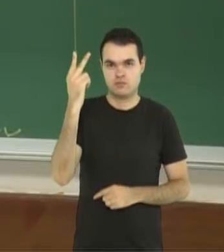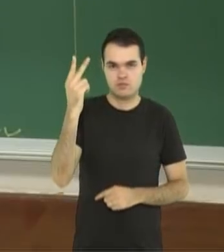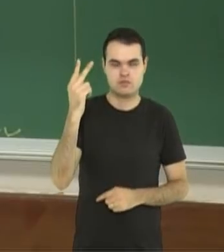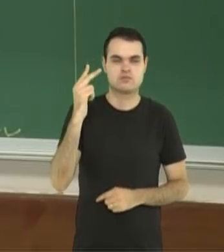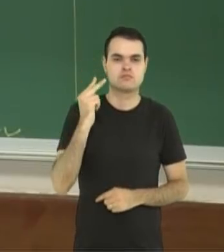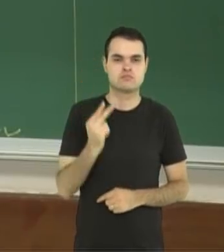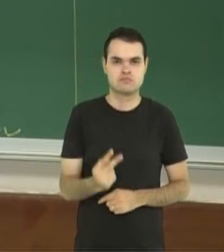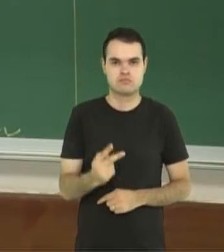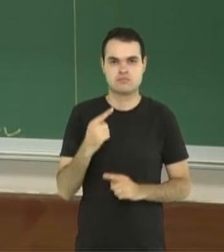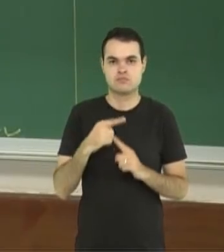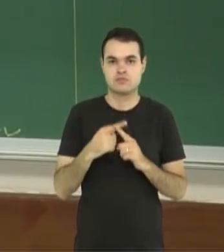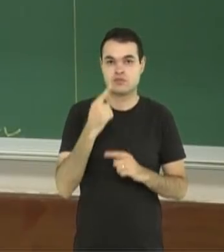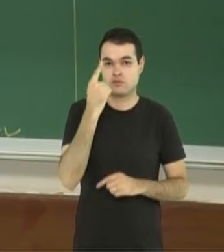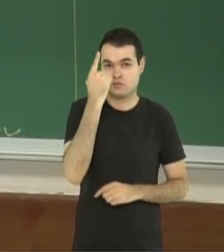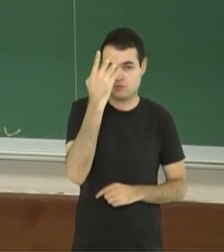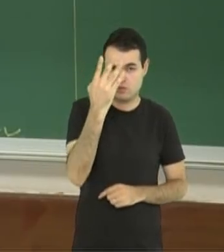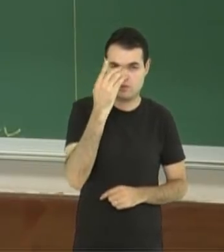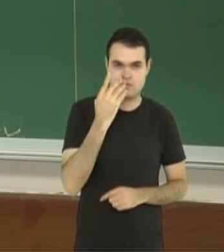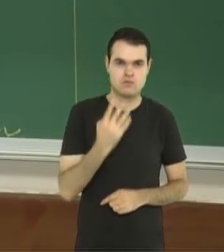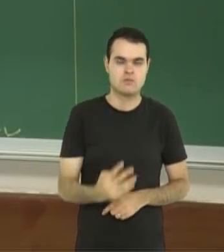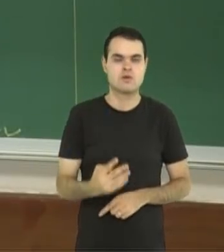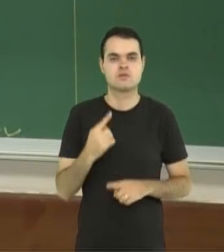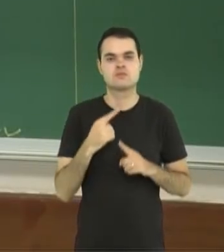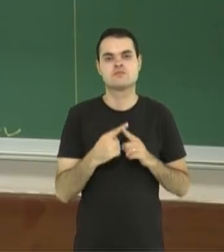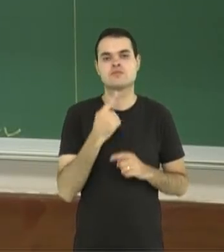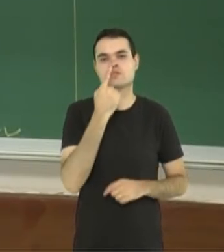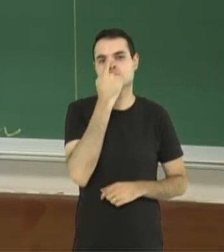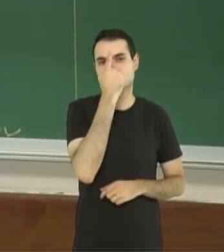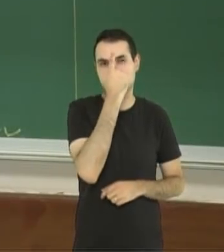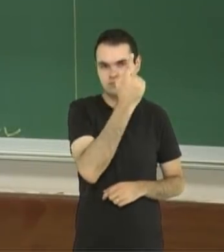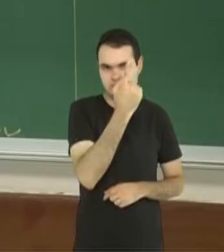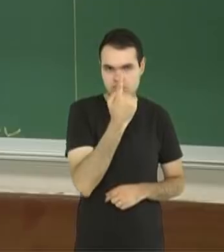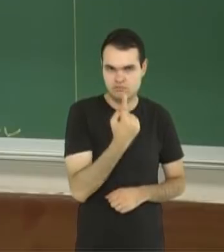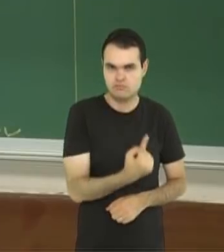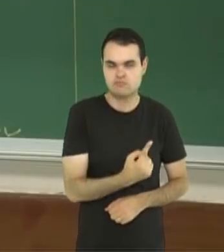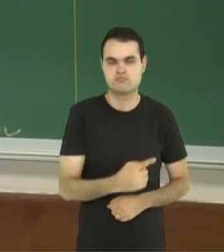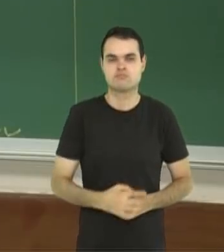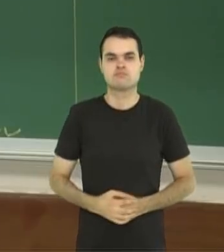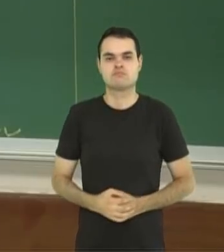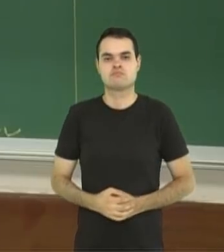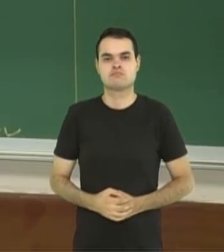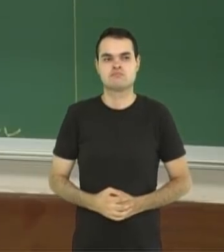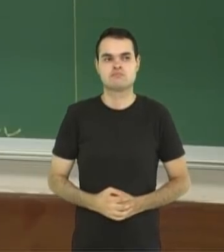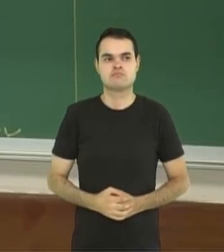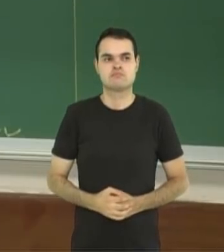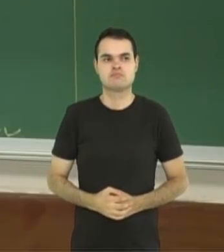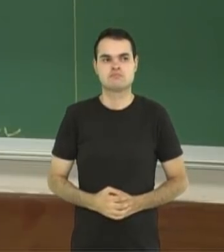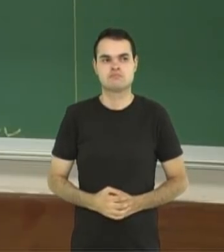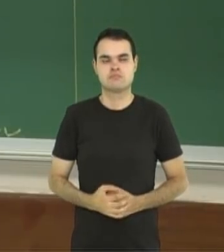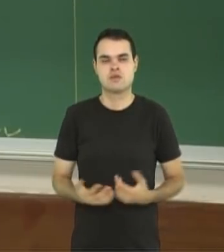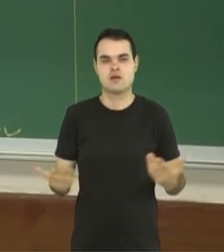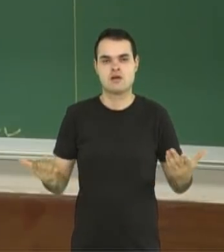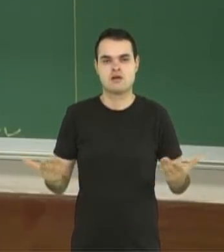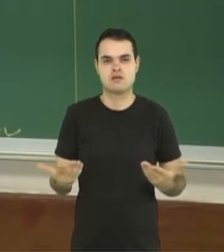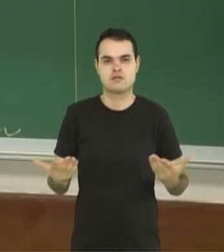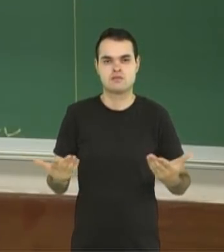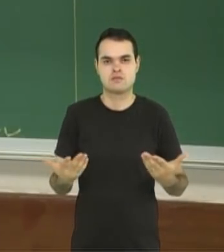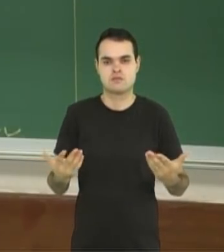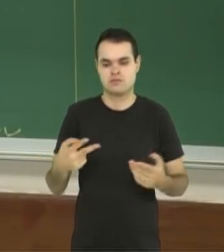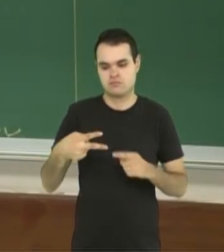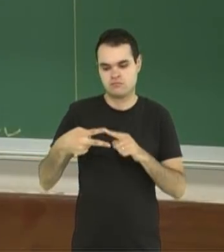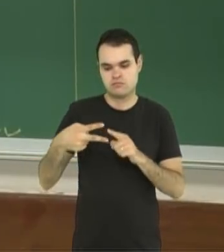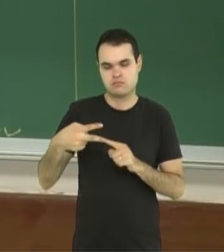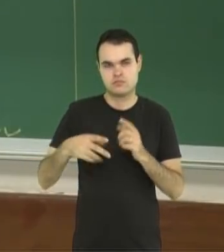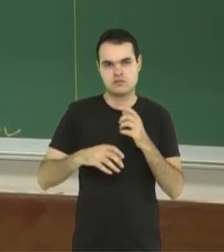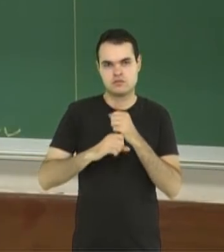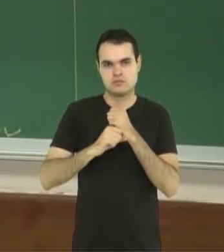4 é 4. E 1 vezes 1 é 1. Tá bom? Então, agora vou